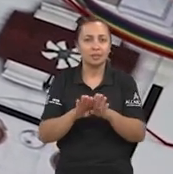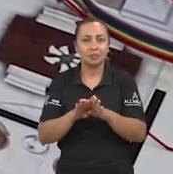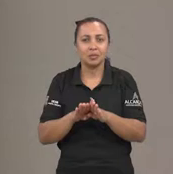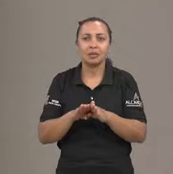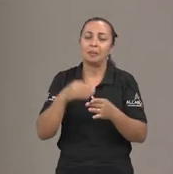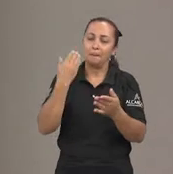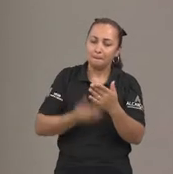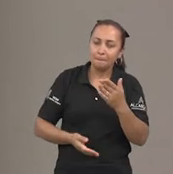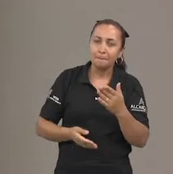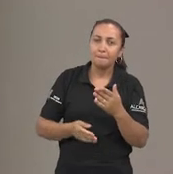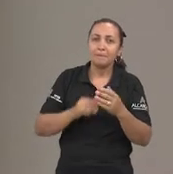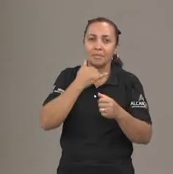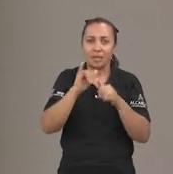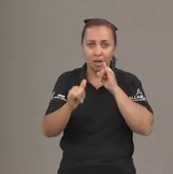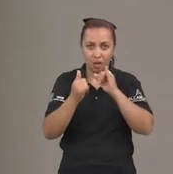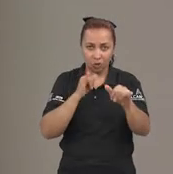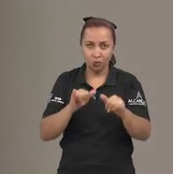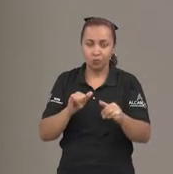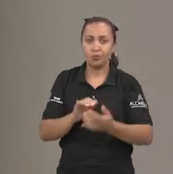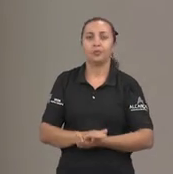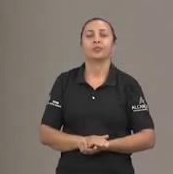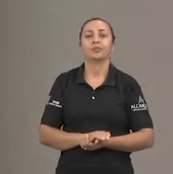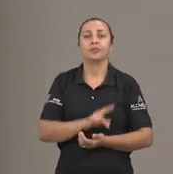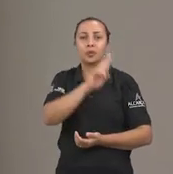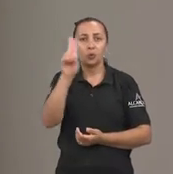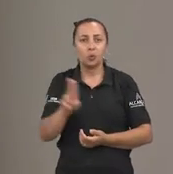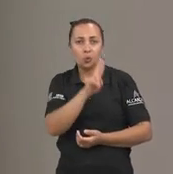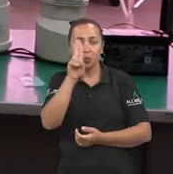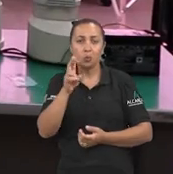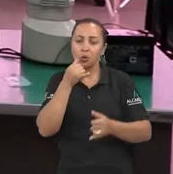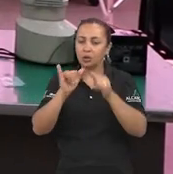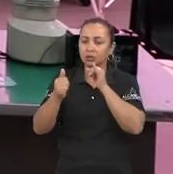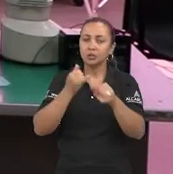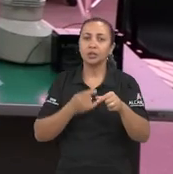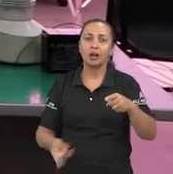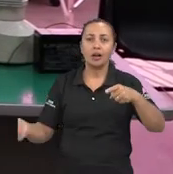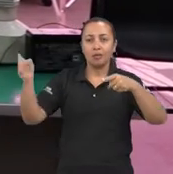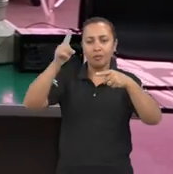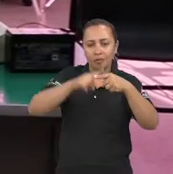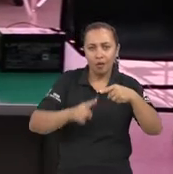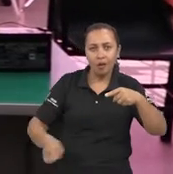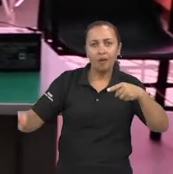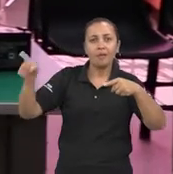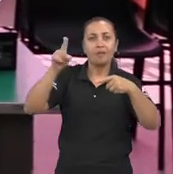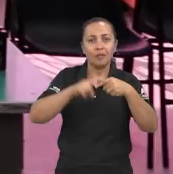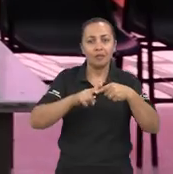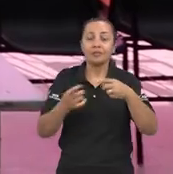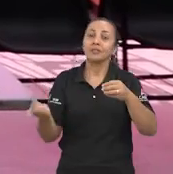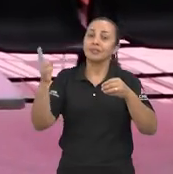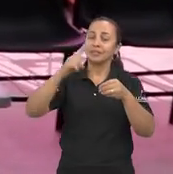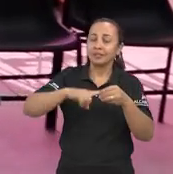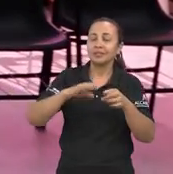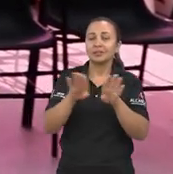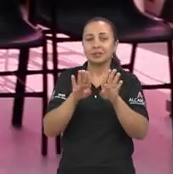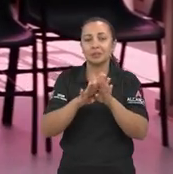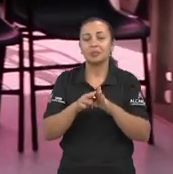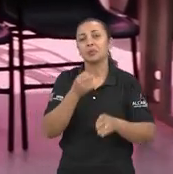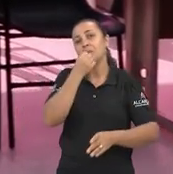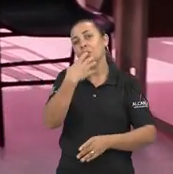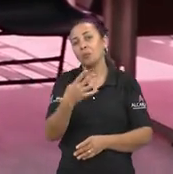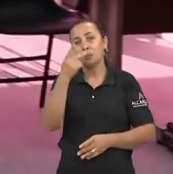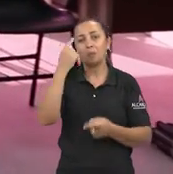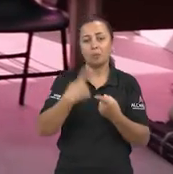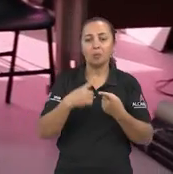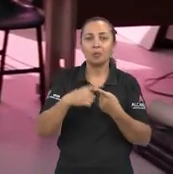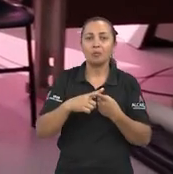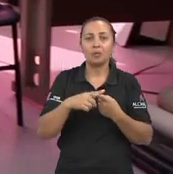défice perna dia né O urso de energia renovável justamente Traz essa vantagem de você poder